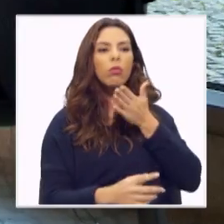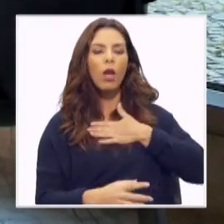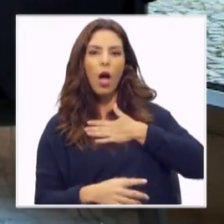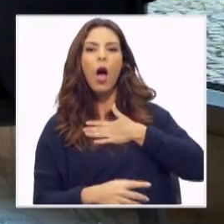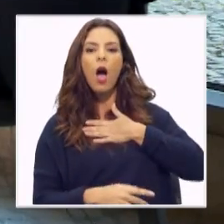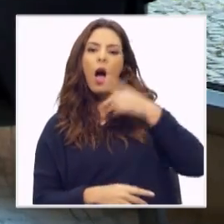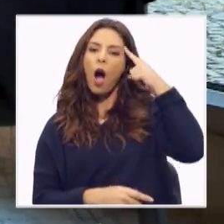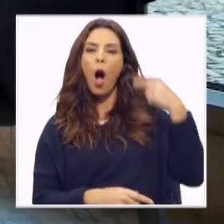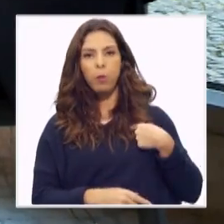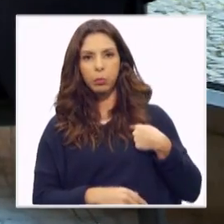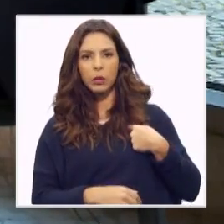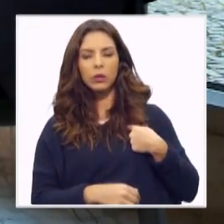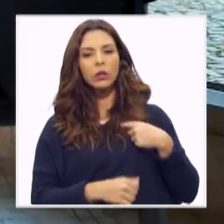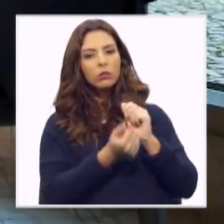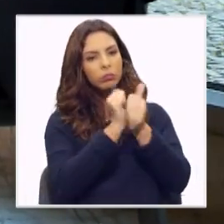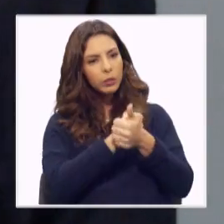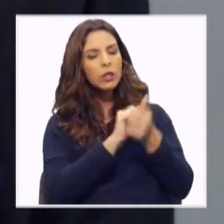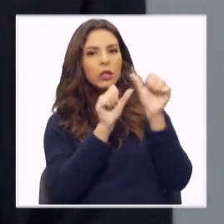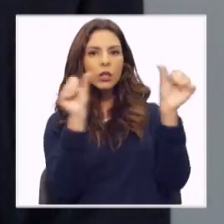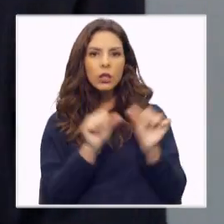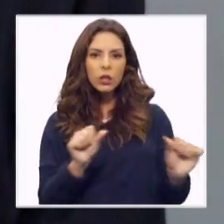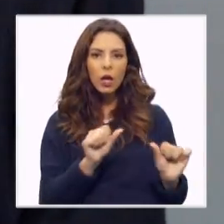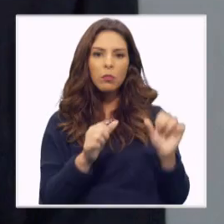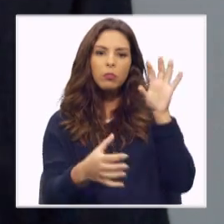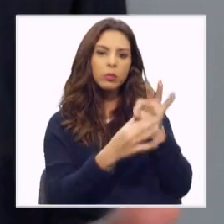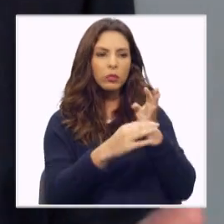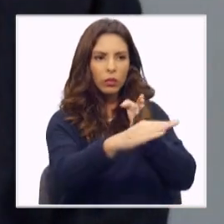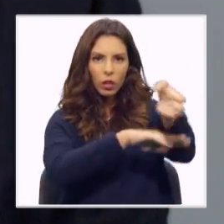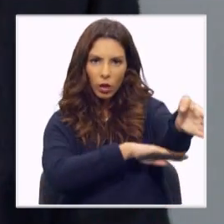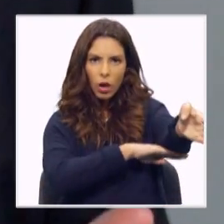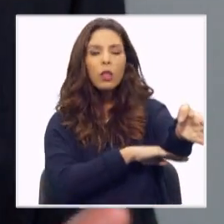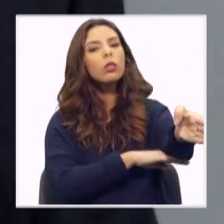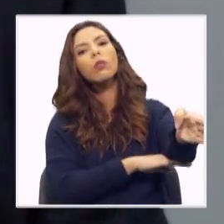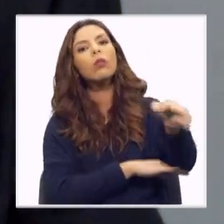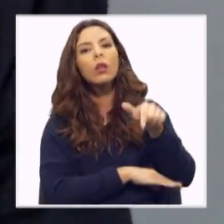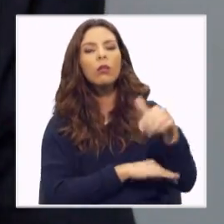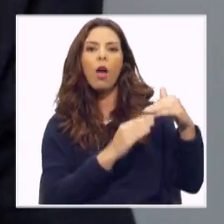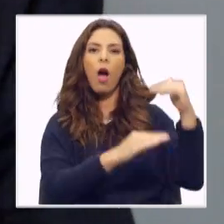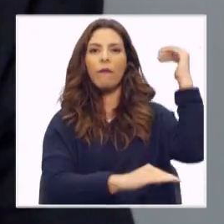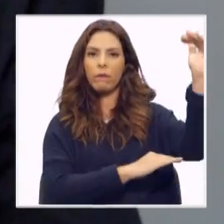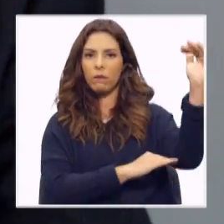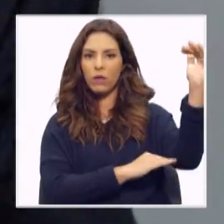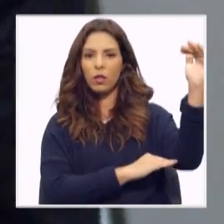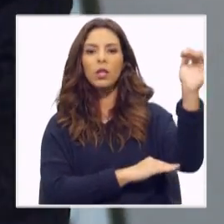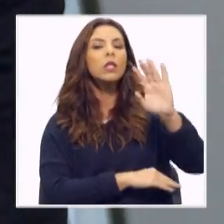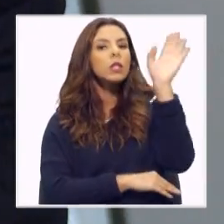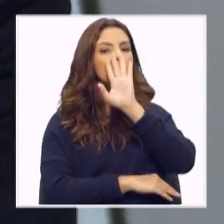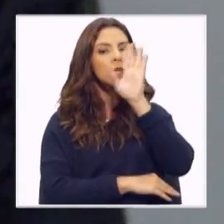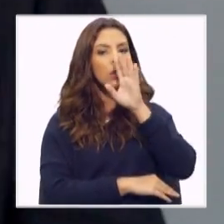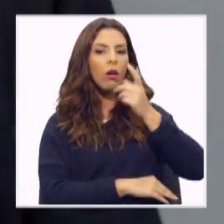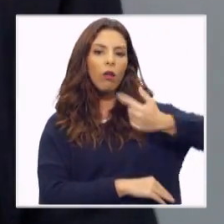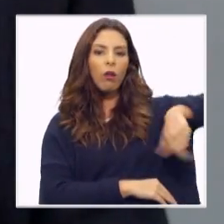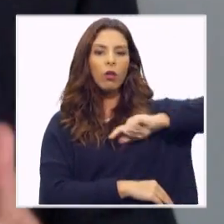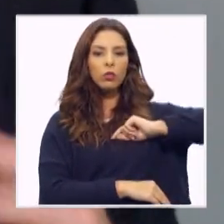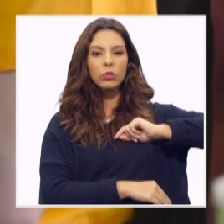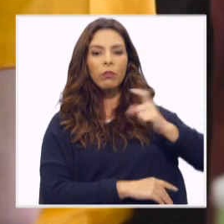domínio e com isso permite-nos especializar a nossa tecnologia para esse cliente e conseguir ter uma performance muito acima da média.